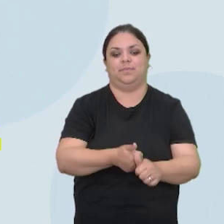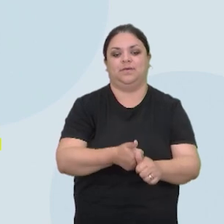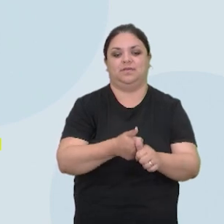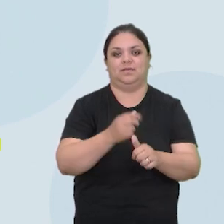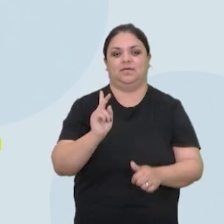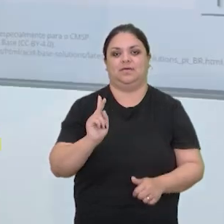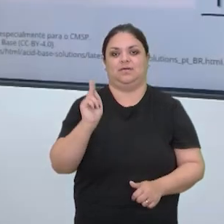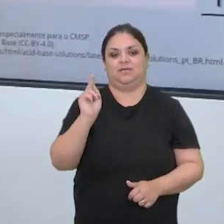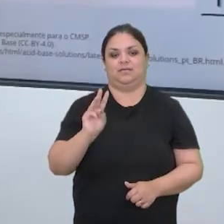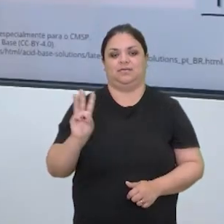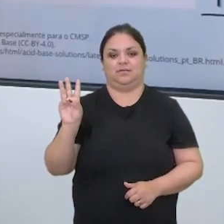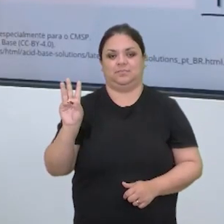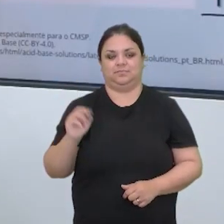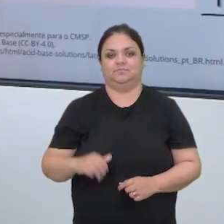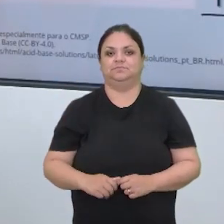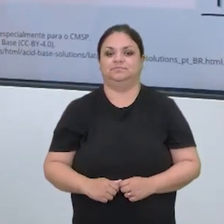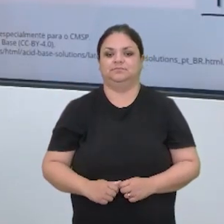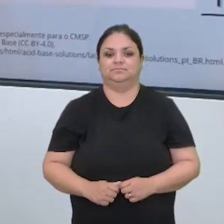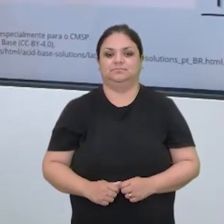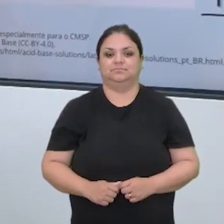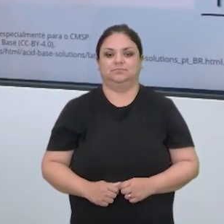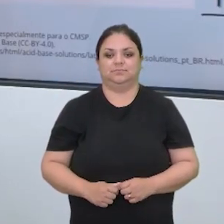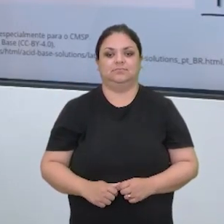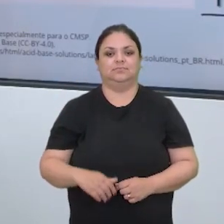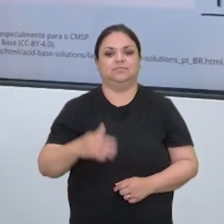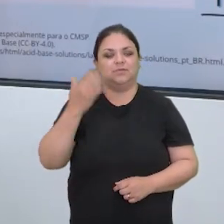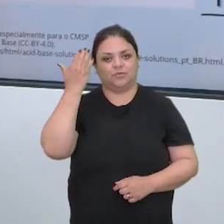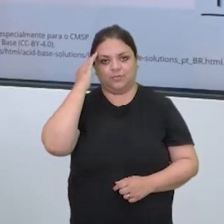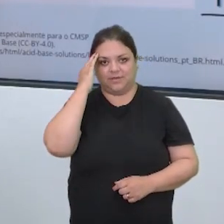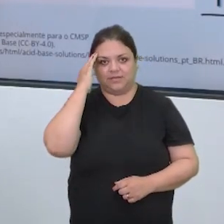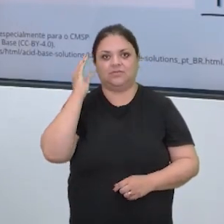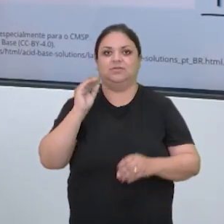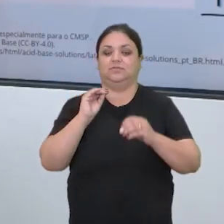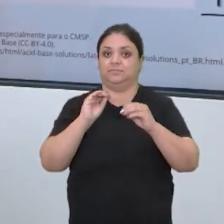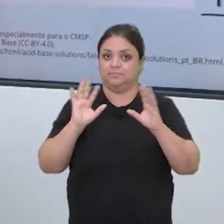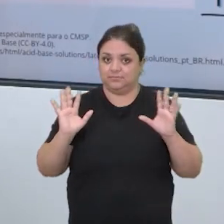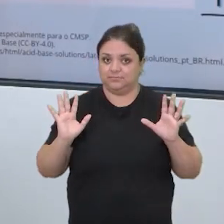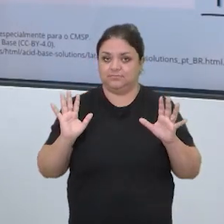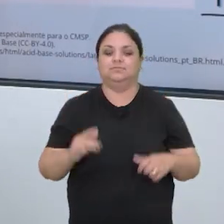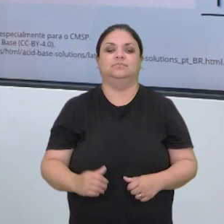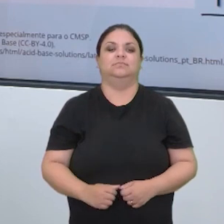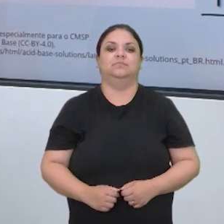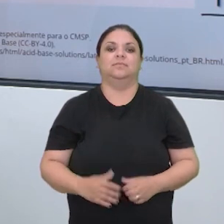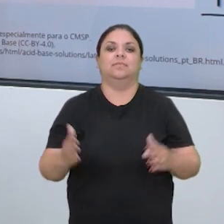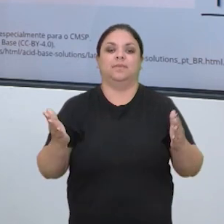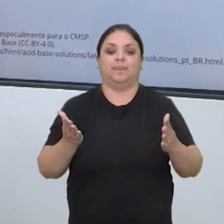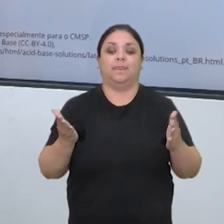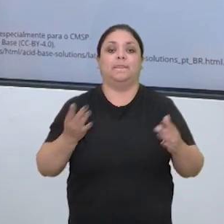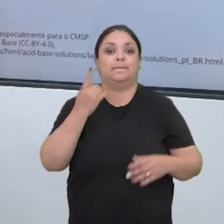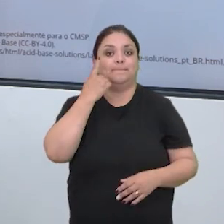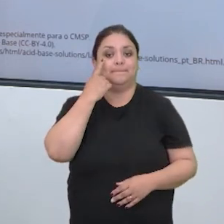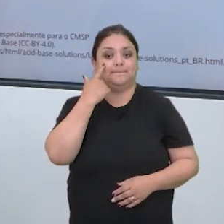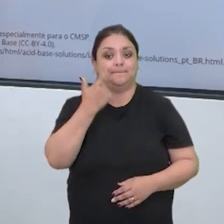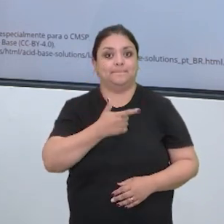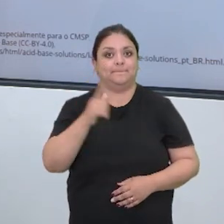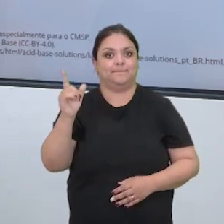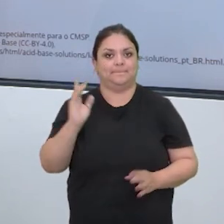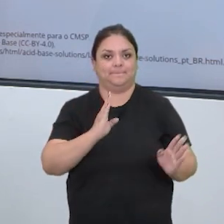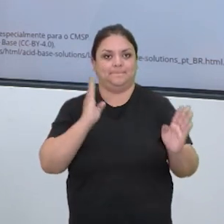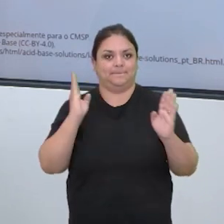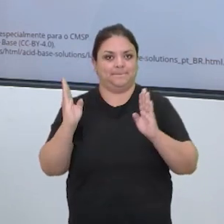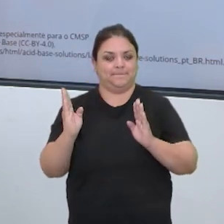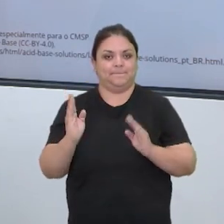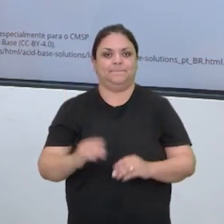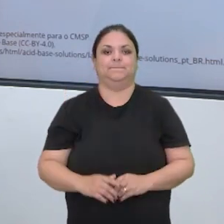Bom, entendido a expressão do Kw, agora a gente vai entrar em outra parte, que é o